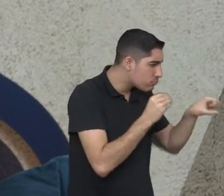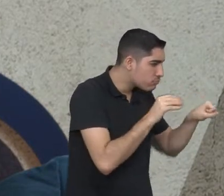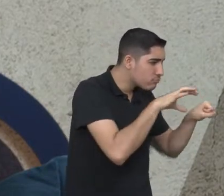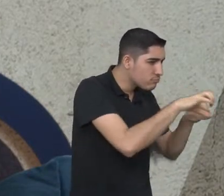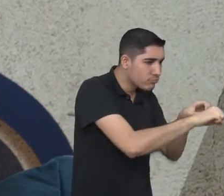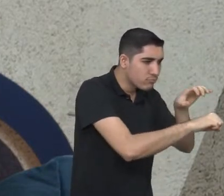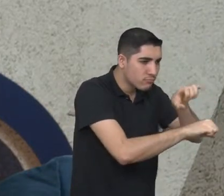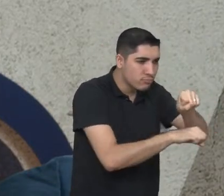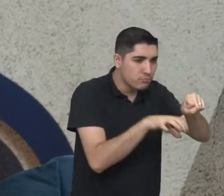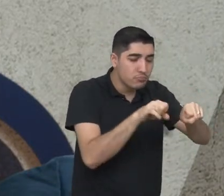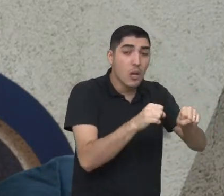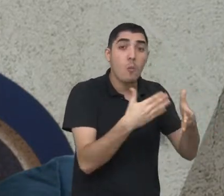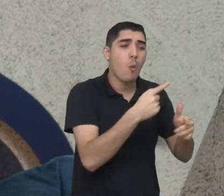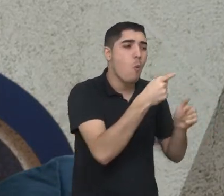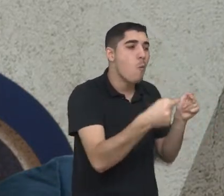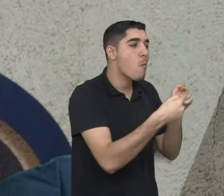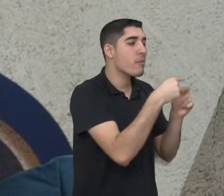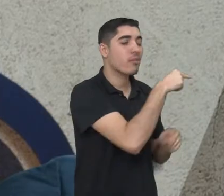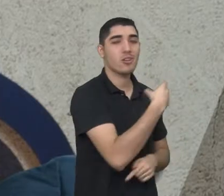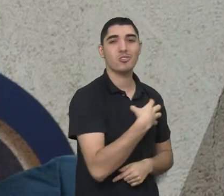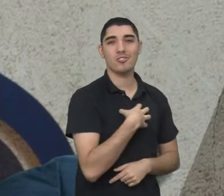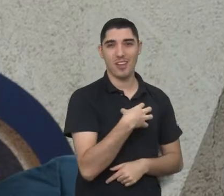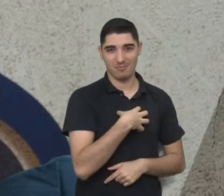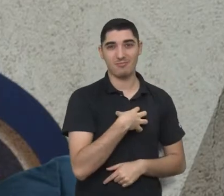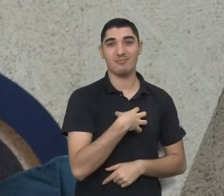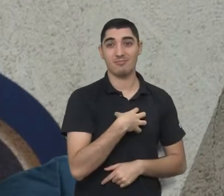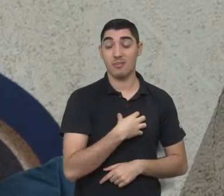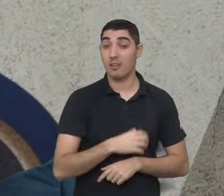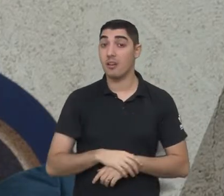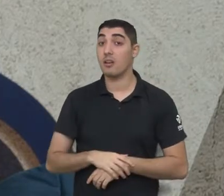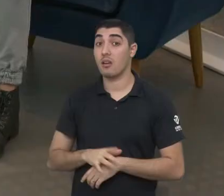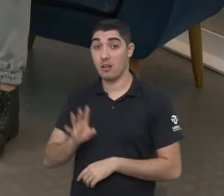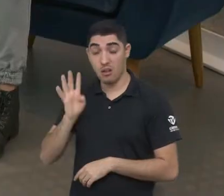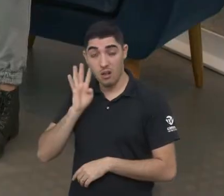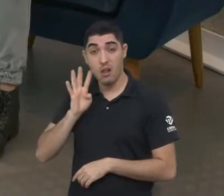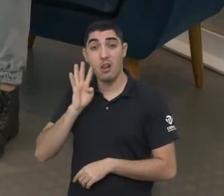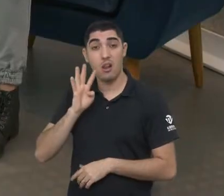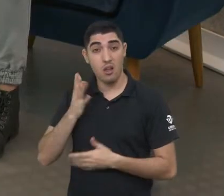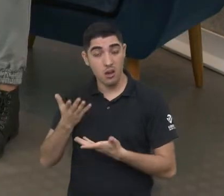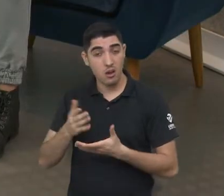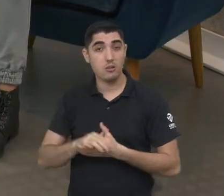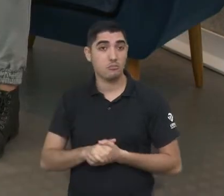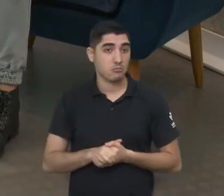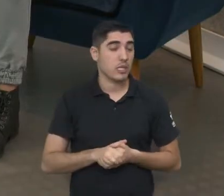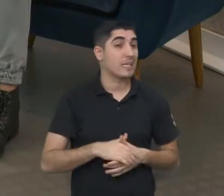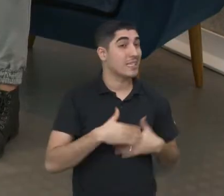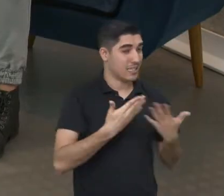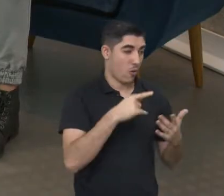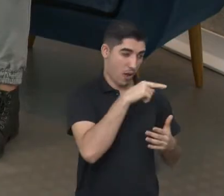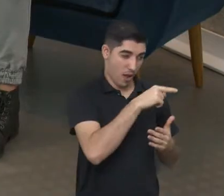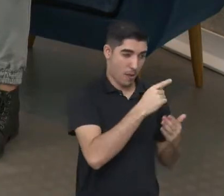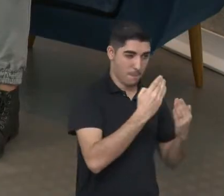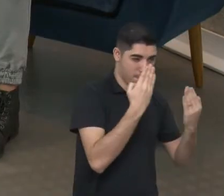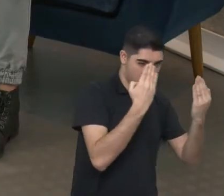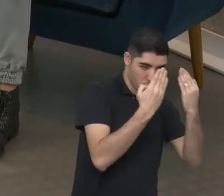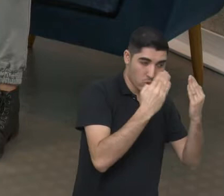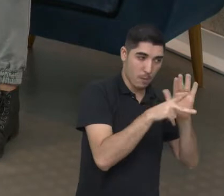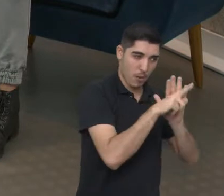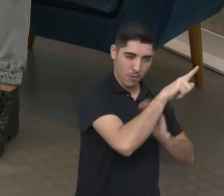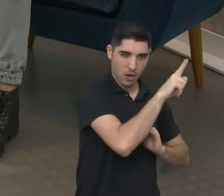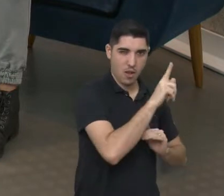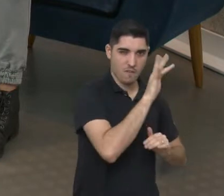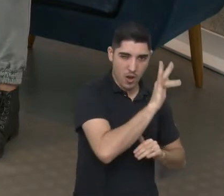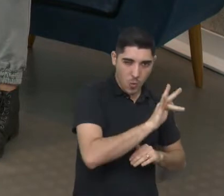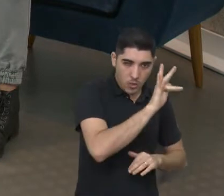conseguindo entender o que ele se identifica mais. Né? Legal. Então, a própria formação de psicologia vai fornecer